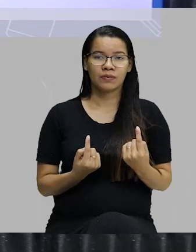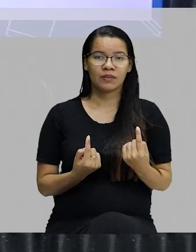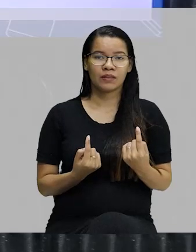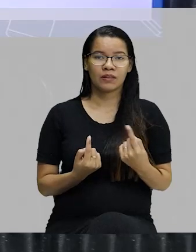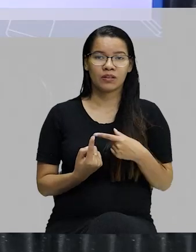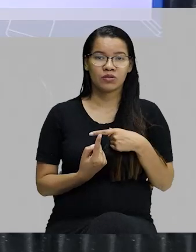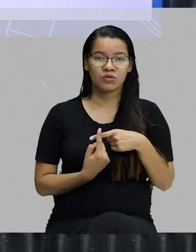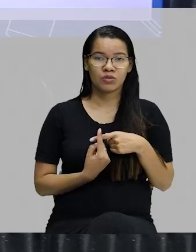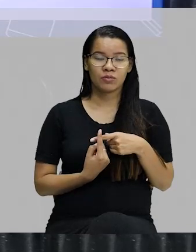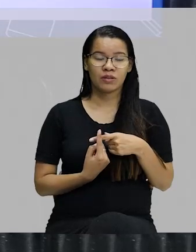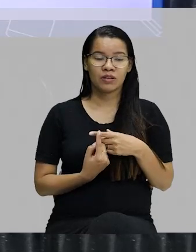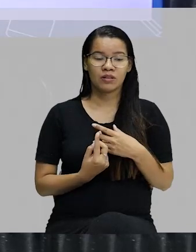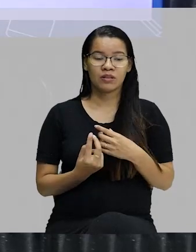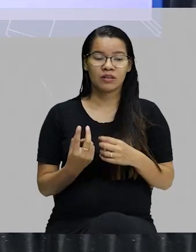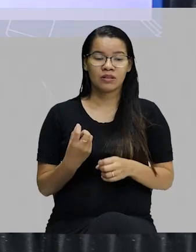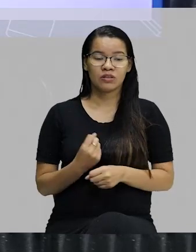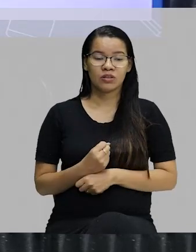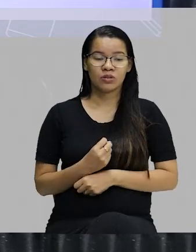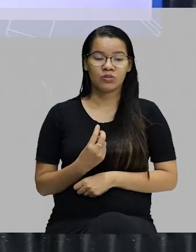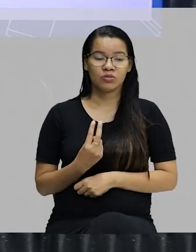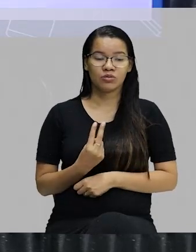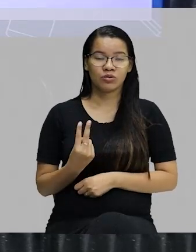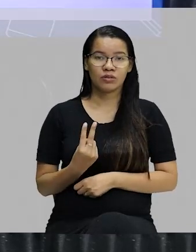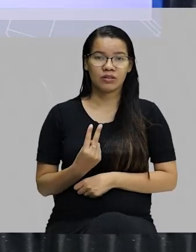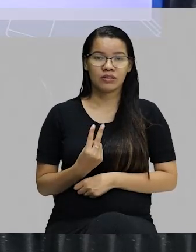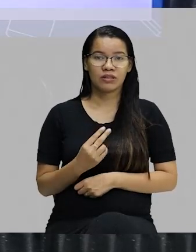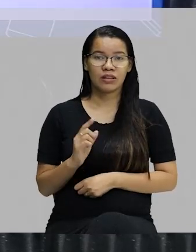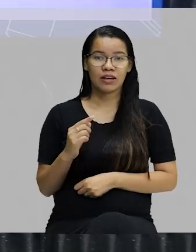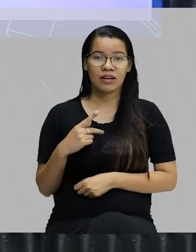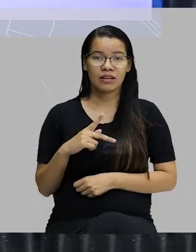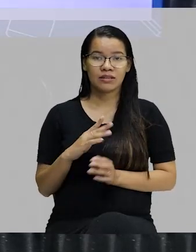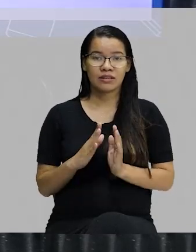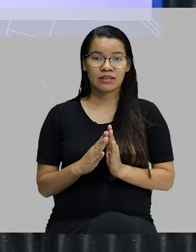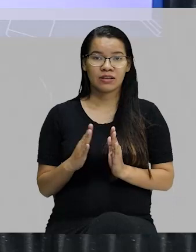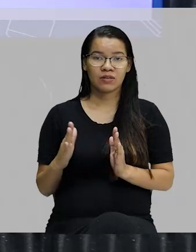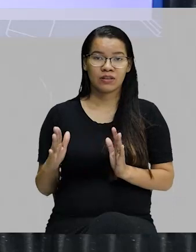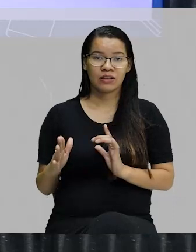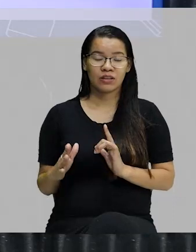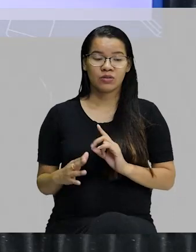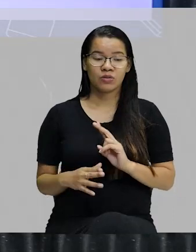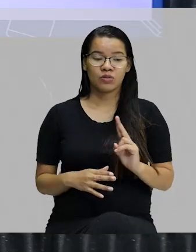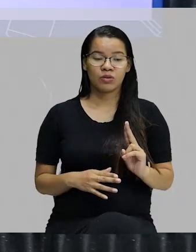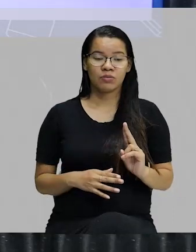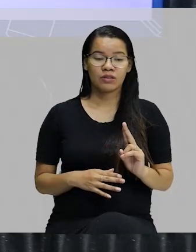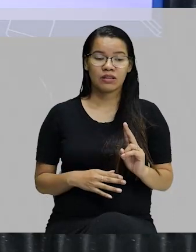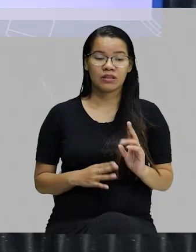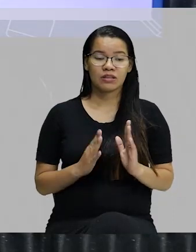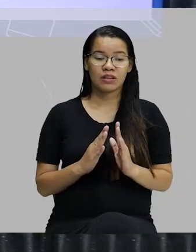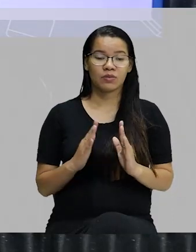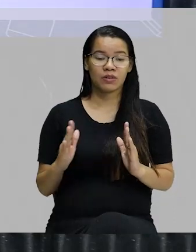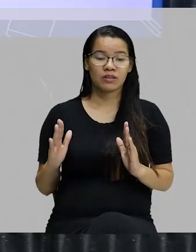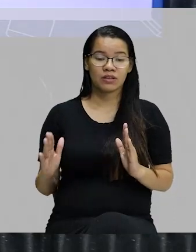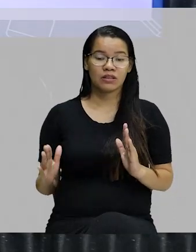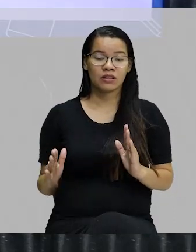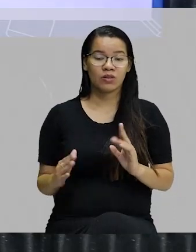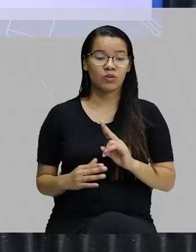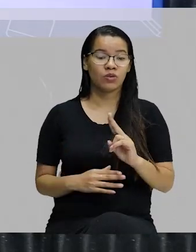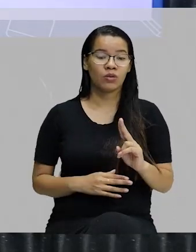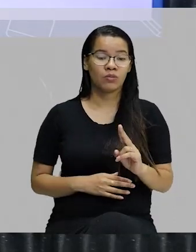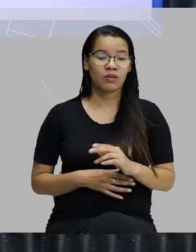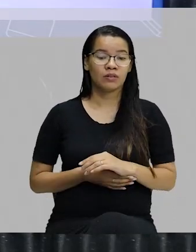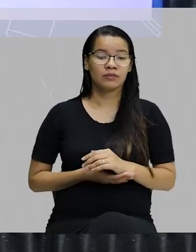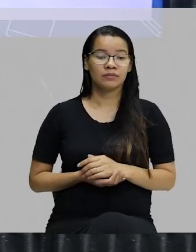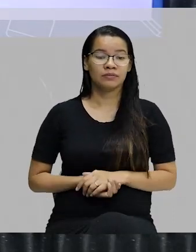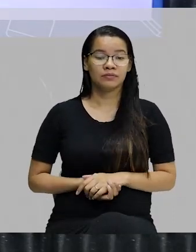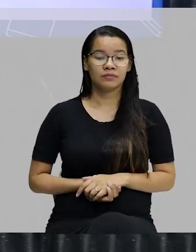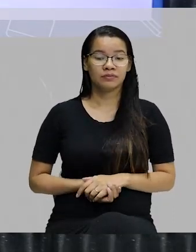antecediam ele, tá? E daí gerou esse 2, tá? Essa sequência, ela tem um nome, ela é chamada sequência de Fibonacci ou Fibonacci,